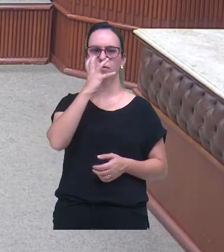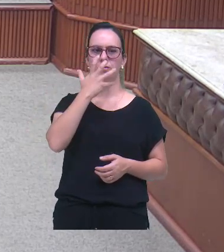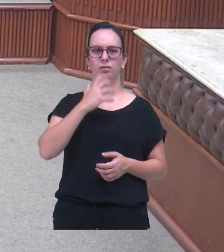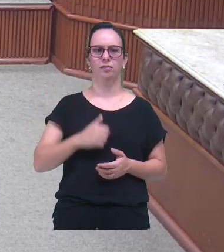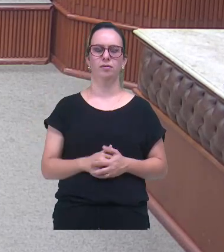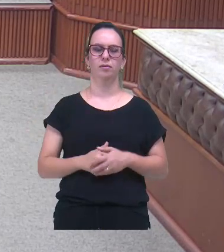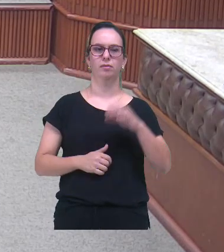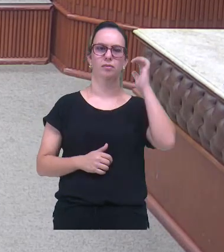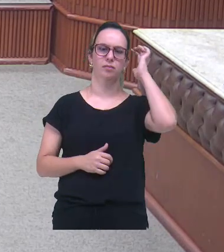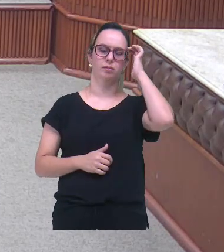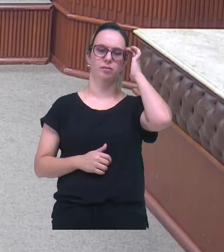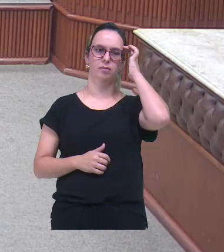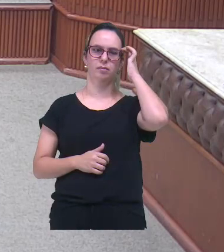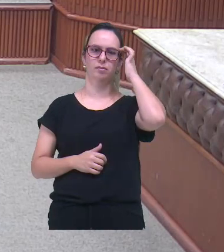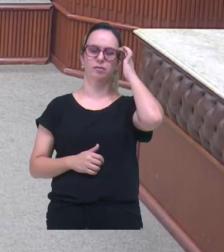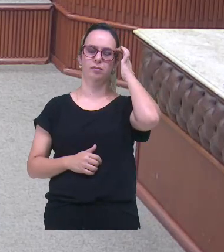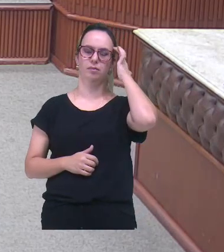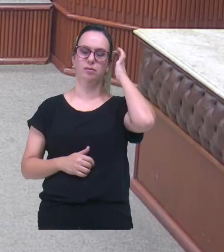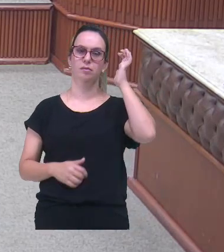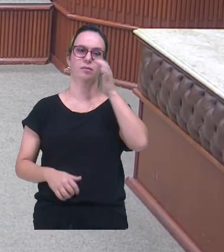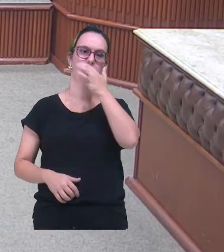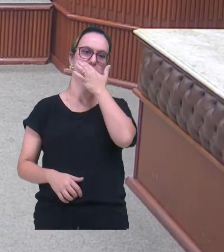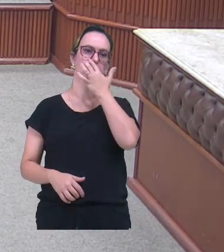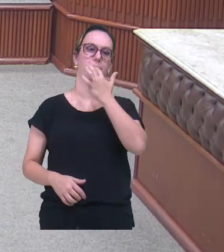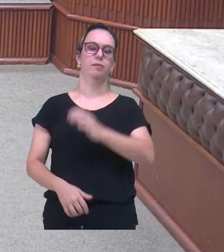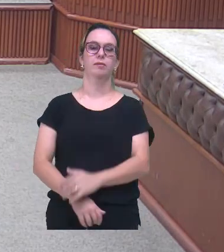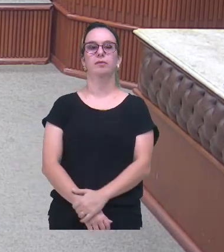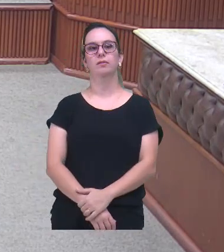Cirino Nicoliello Vencio.